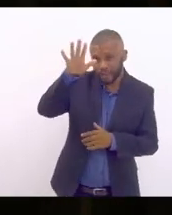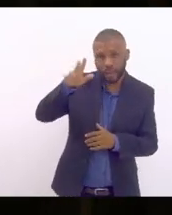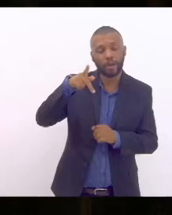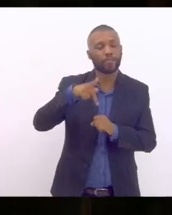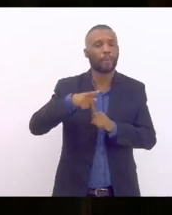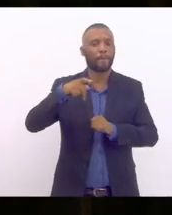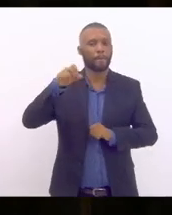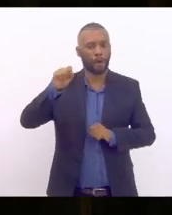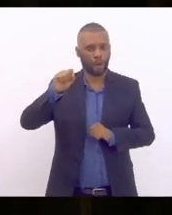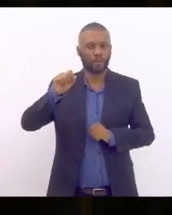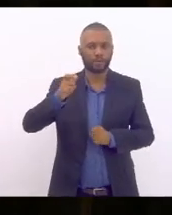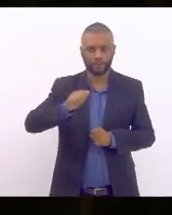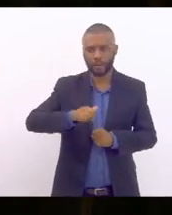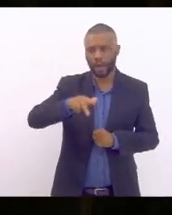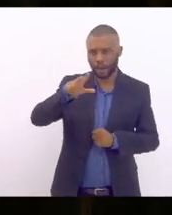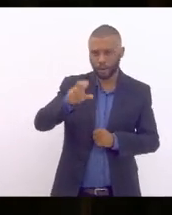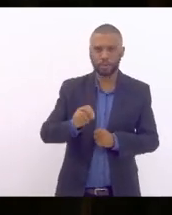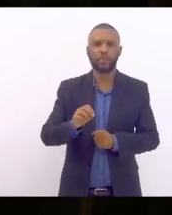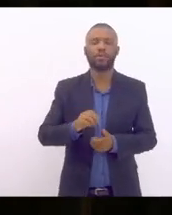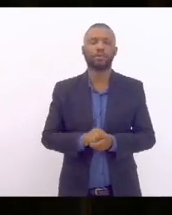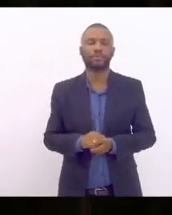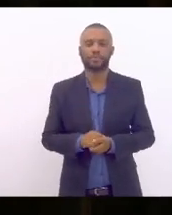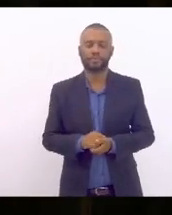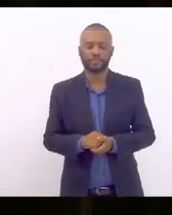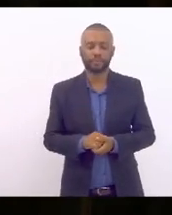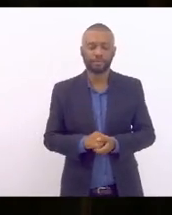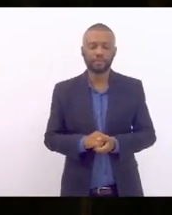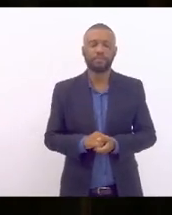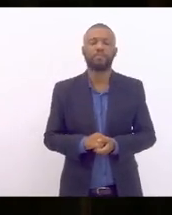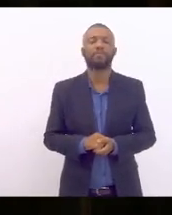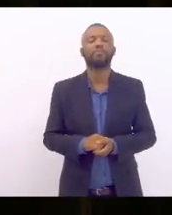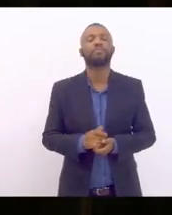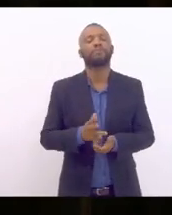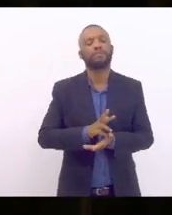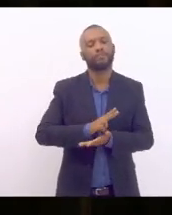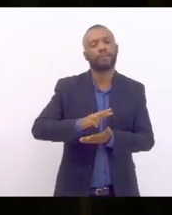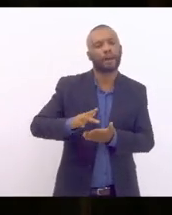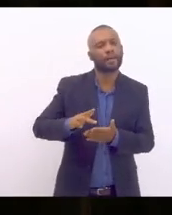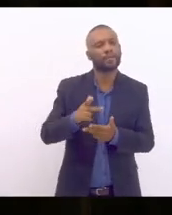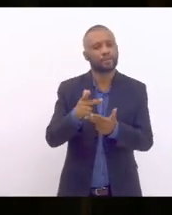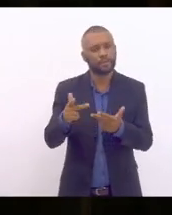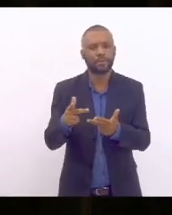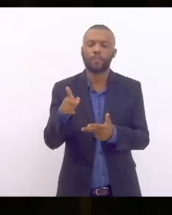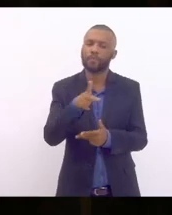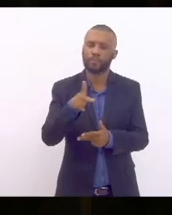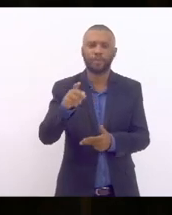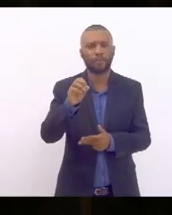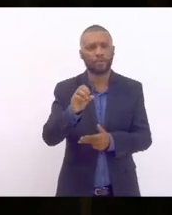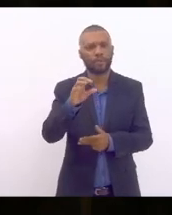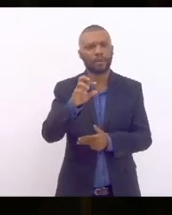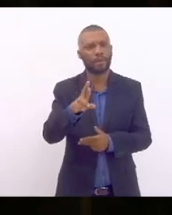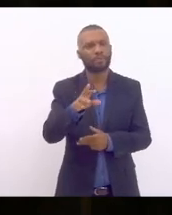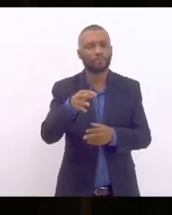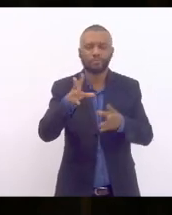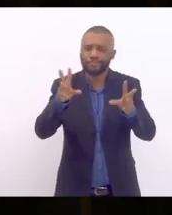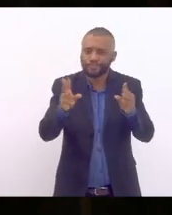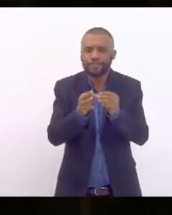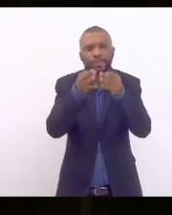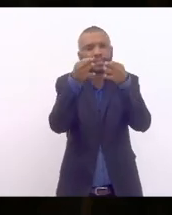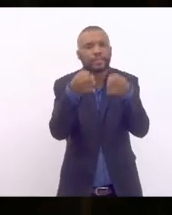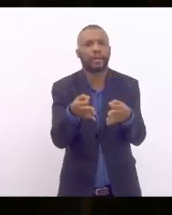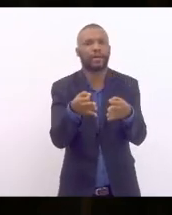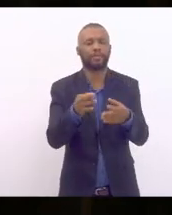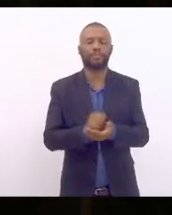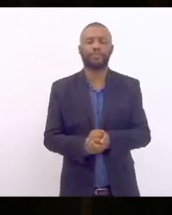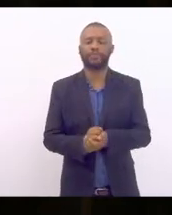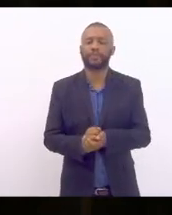pós-graduandos é dentre Muitas das coisas que a gente poderia falar aqui o professor Oscar ele foi muito preciso em dizer